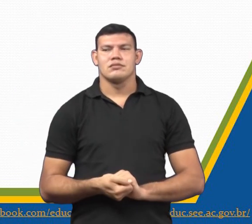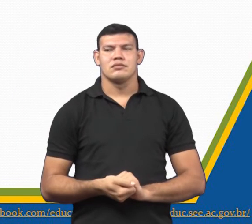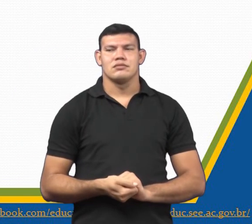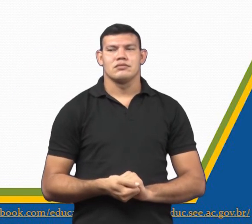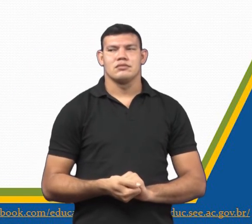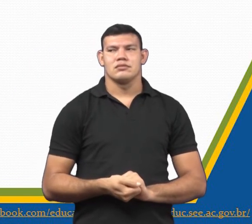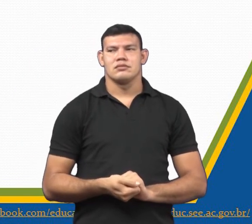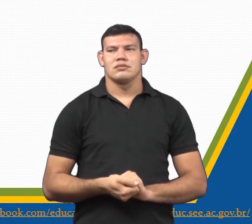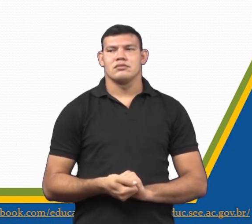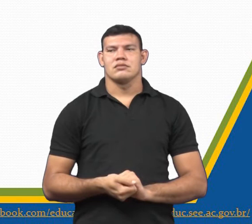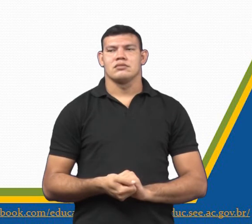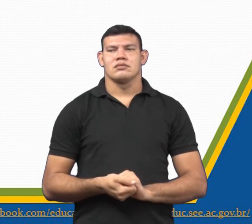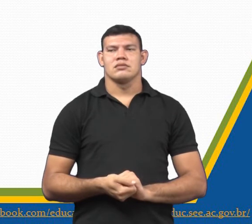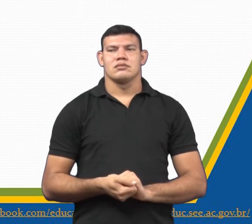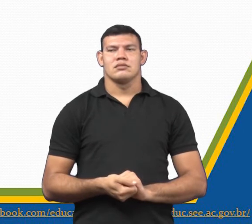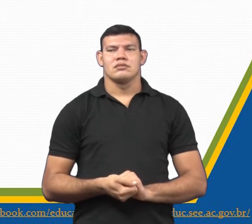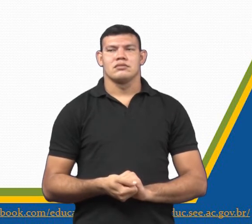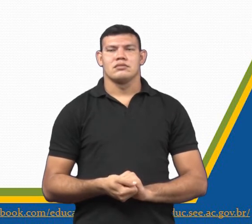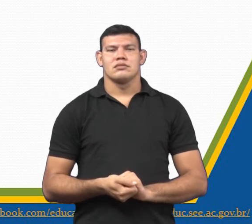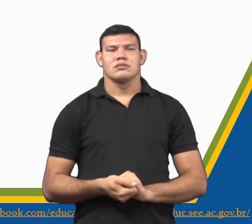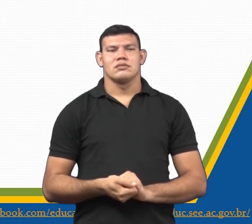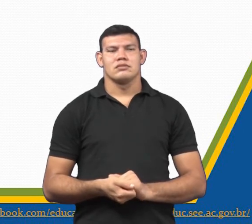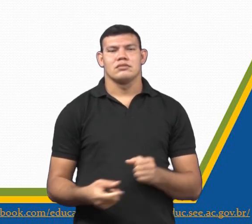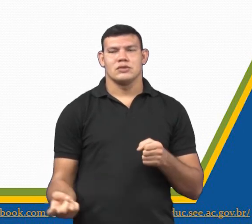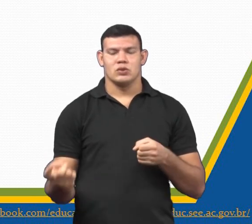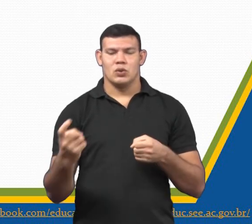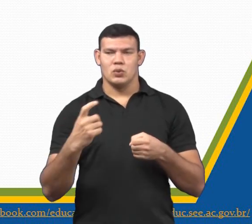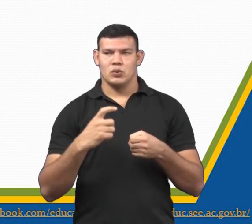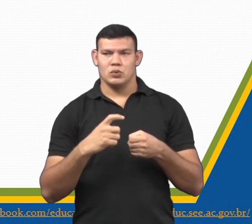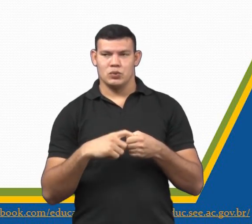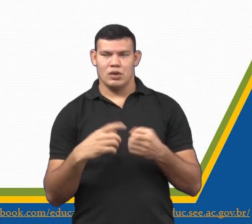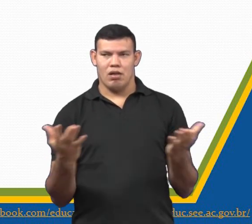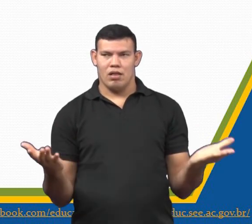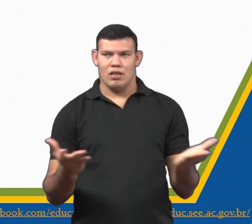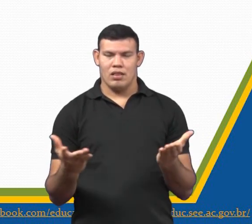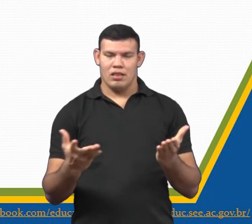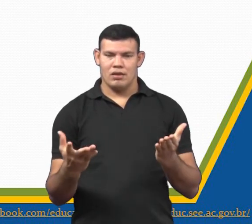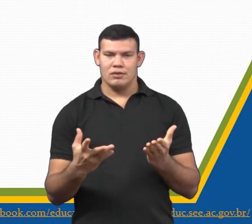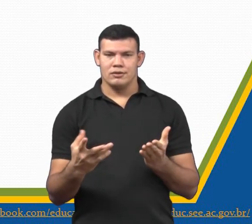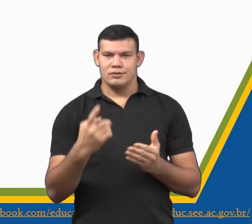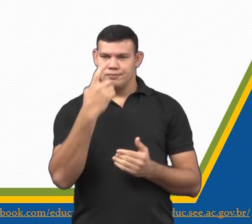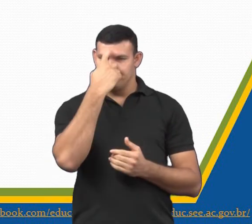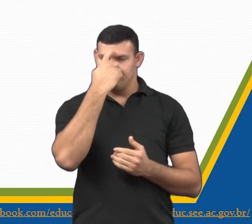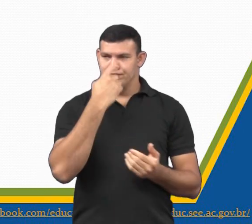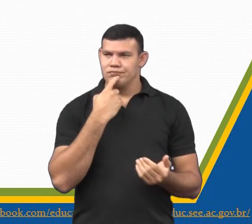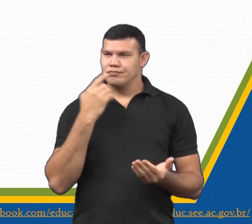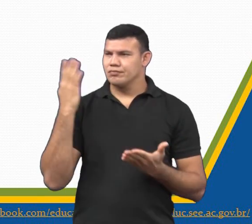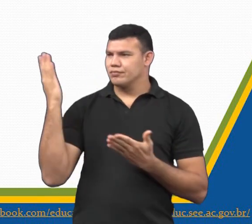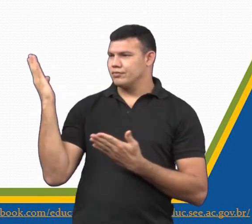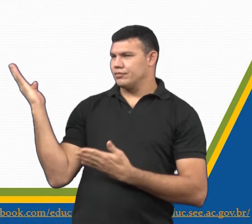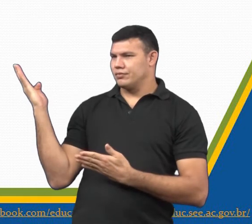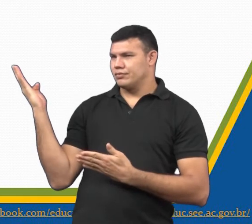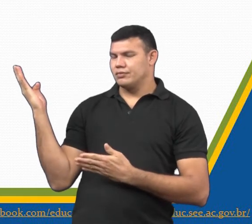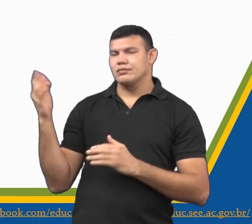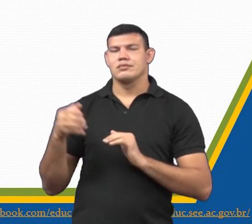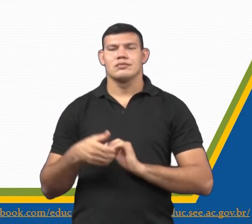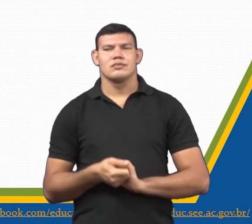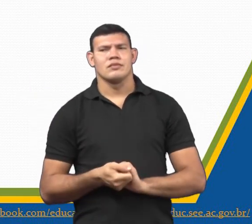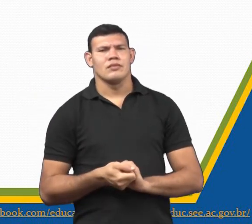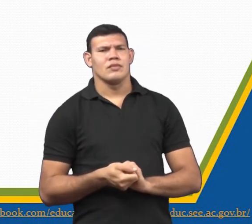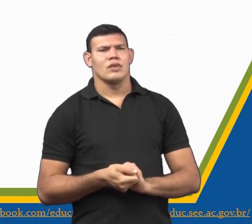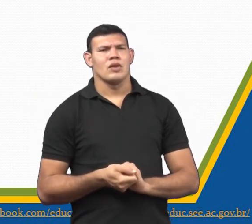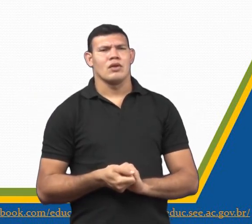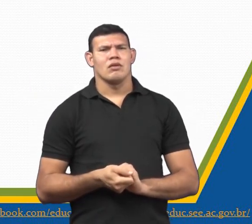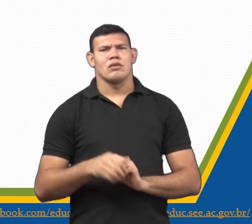Próxima. Vamos voltar para Mafalda? Olha lá. Observa a imagem e contesta. Qual de las opciones